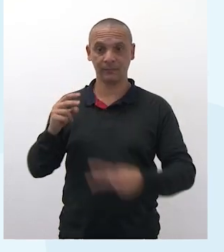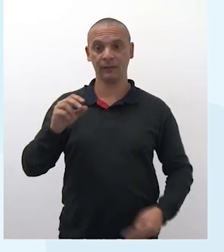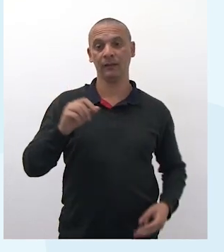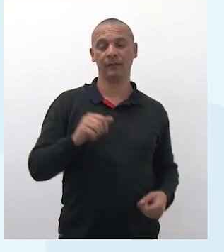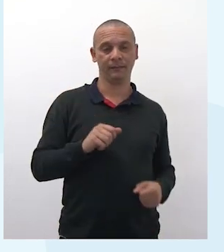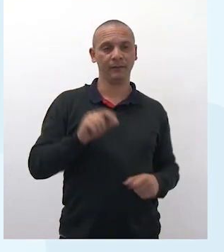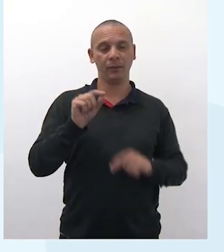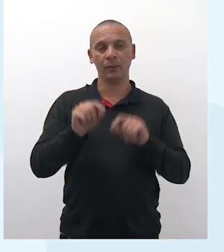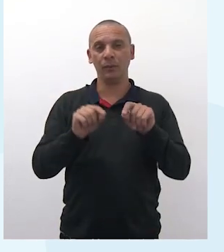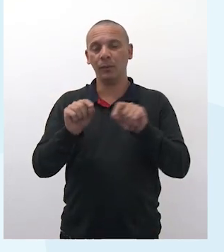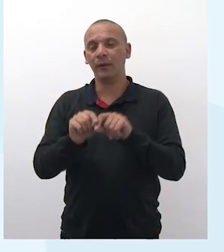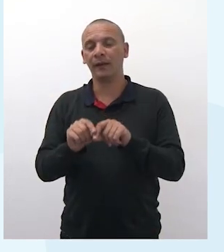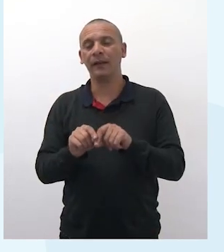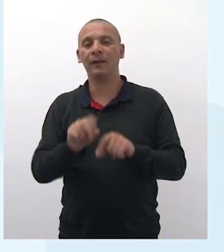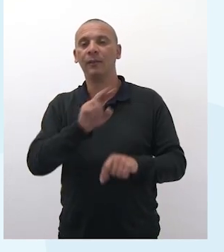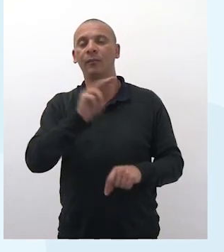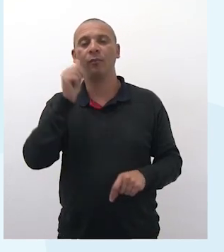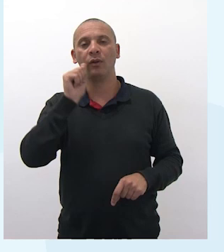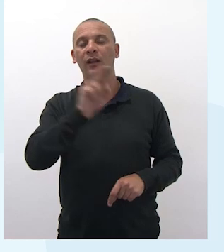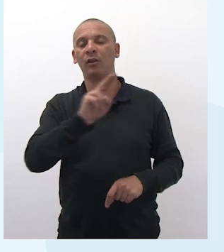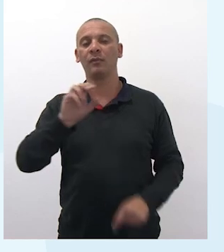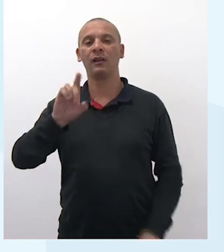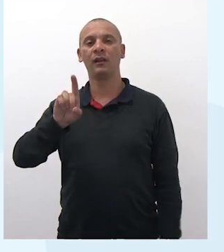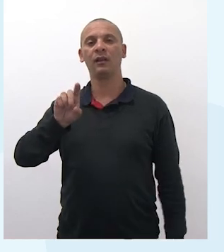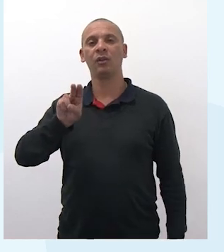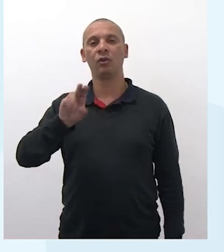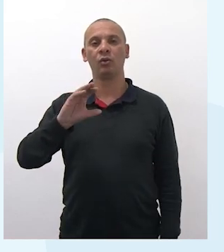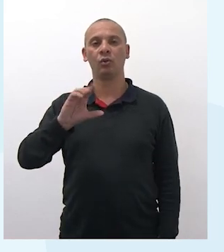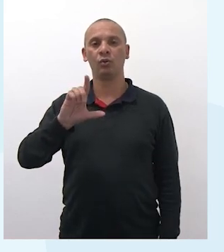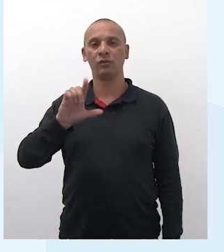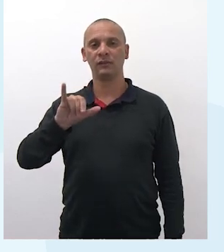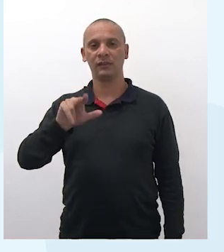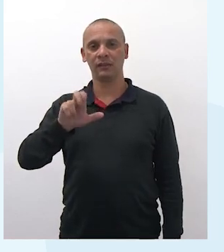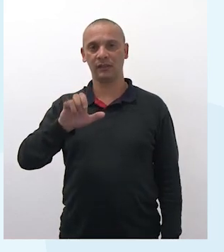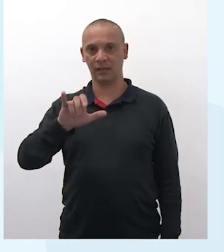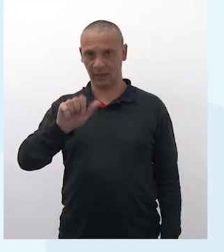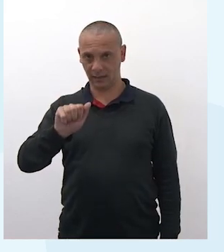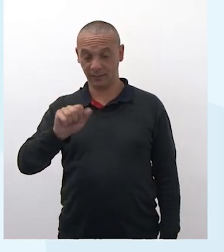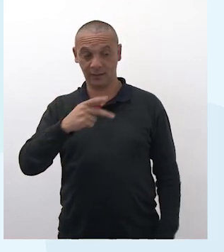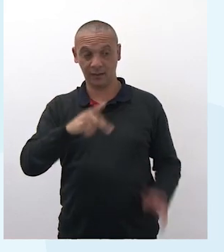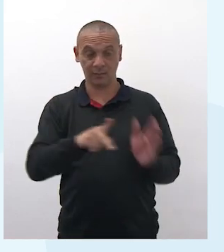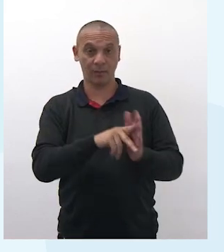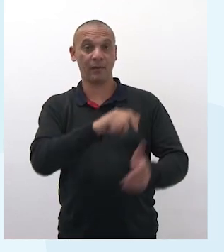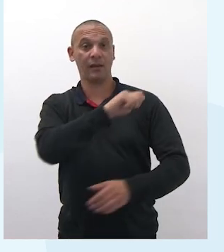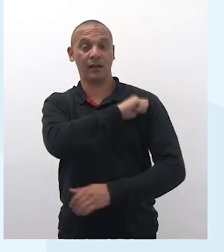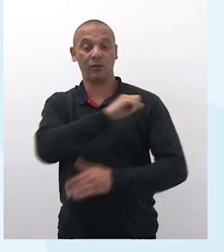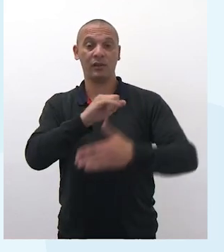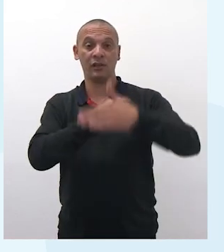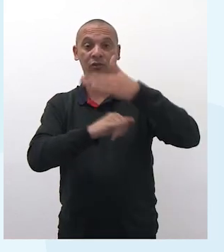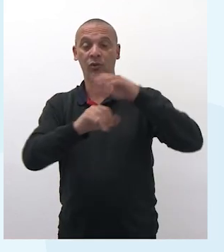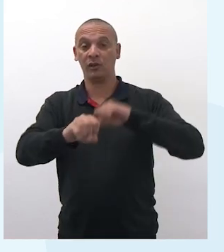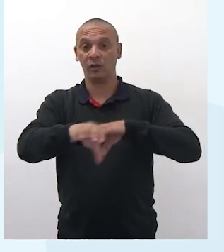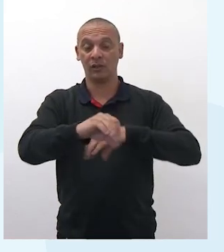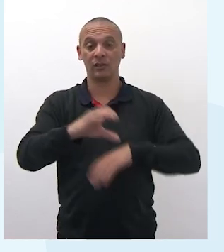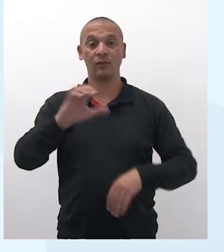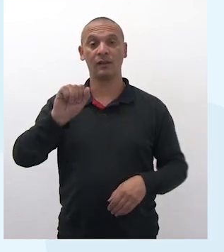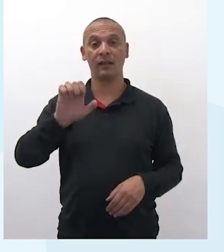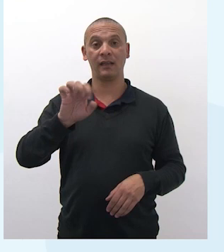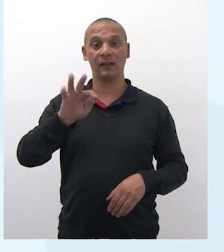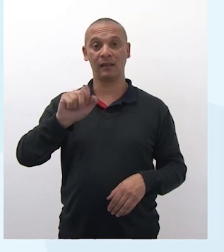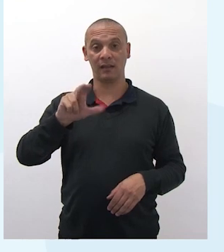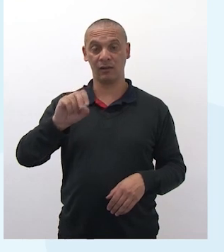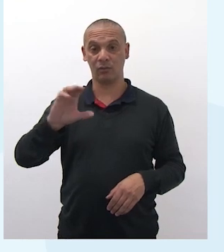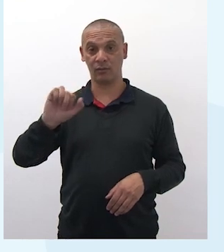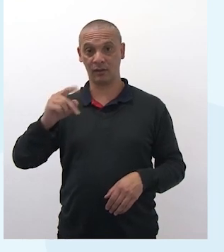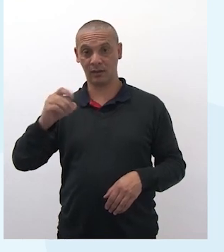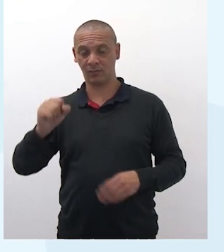caetanista Dulcineia Terezinha de Pila e Neco, que foi aluno do Instituto de Educação Caetano de Campos, realizou a doação para